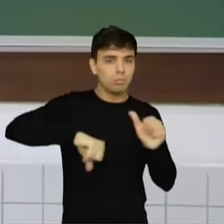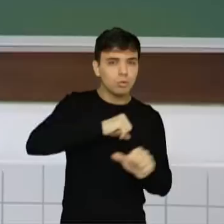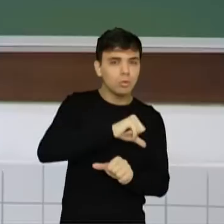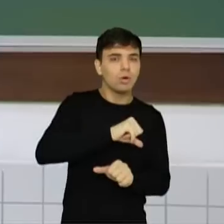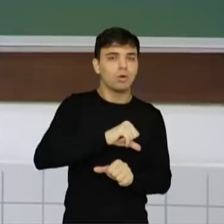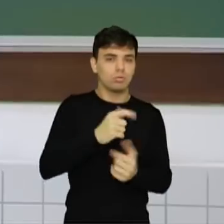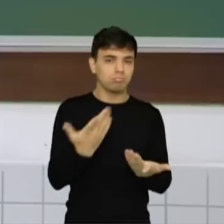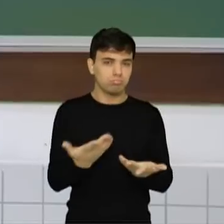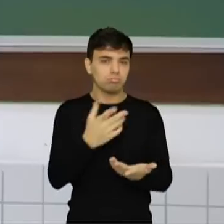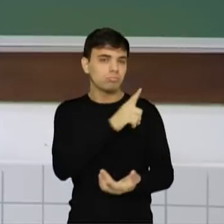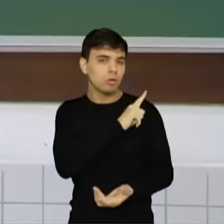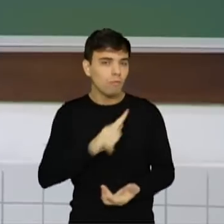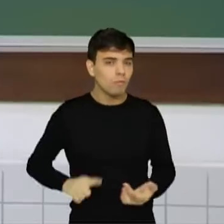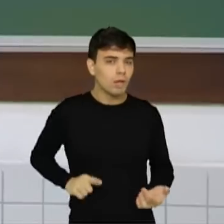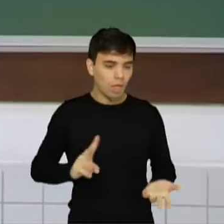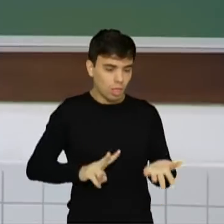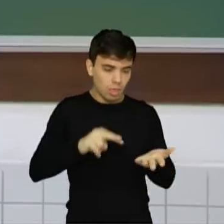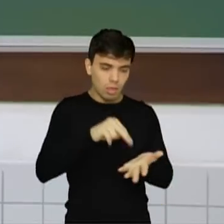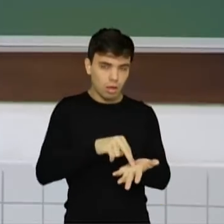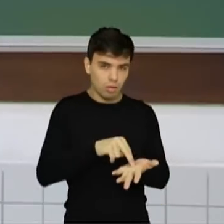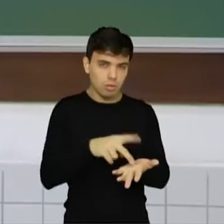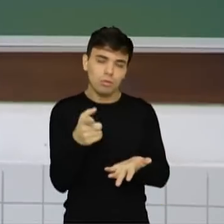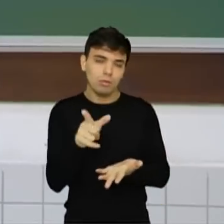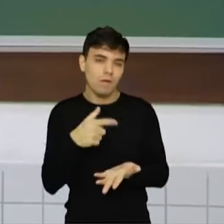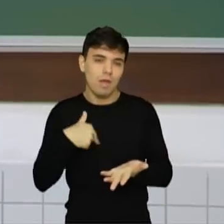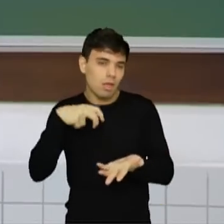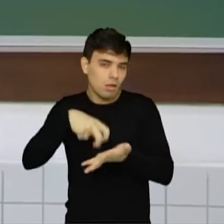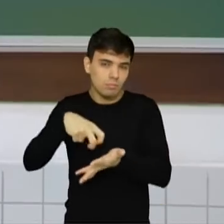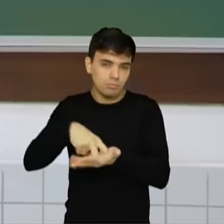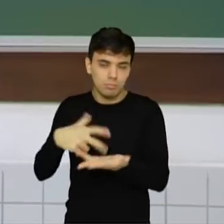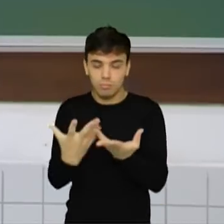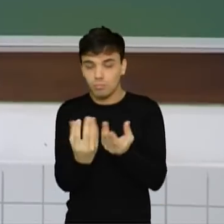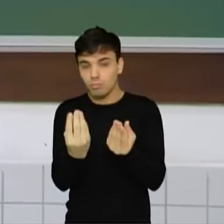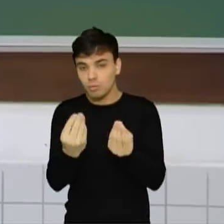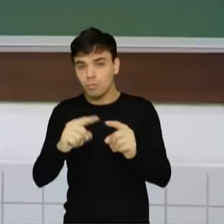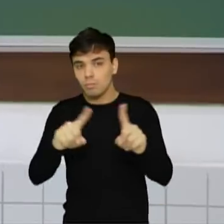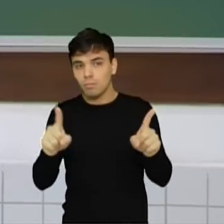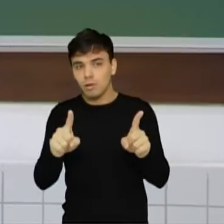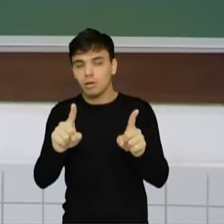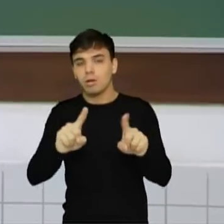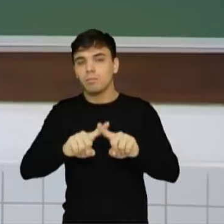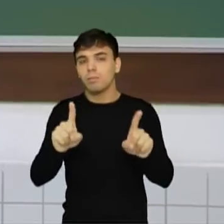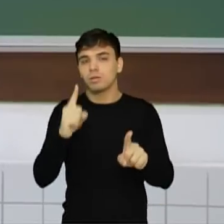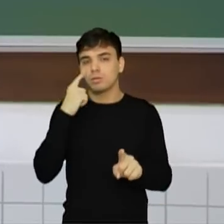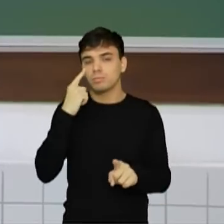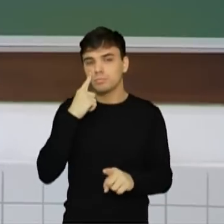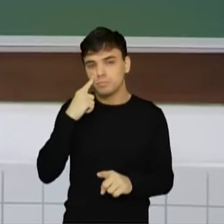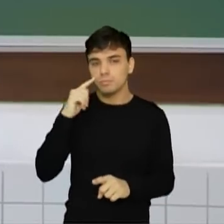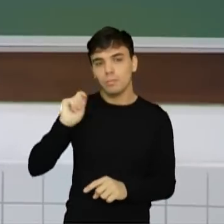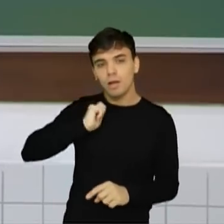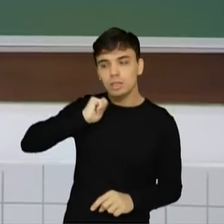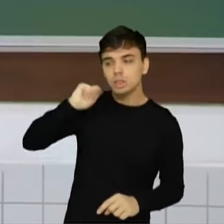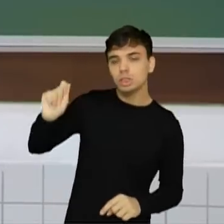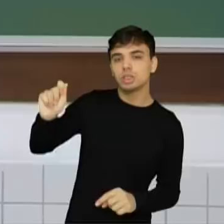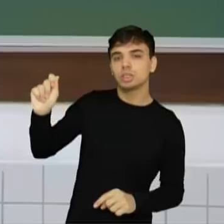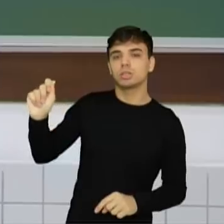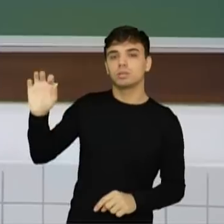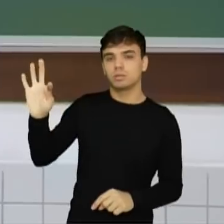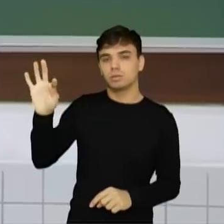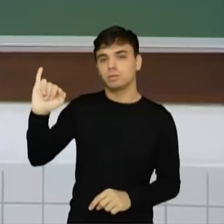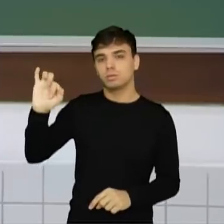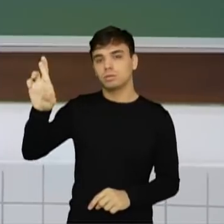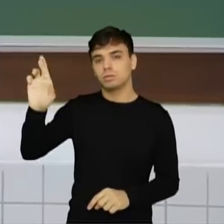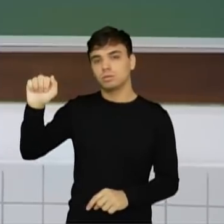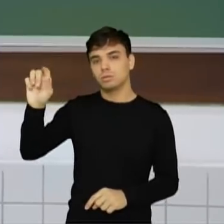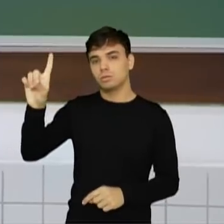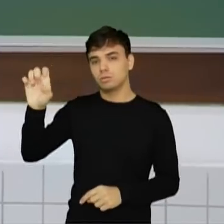depois. Então não foram muito punidos. Tá? Apenas um cara, Tiradentes, foi executado no Rio de